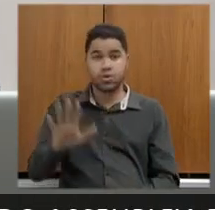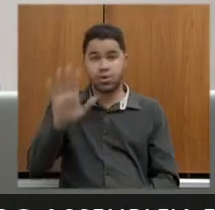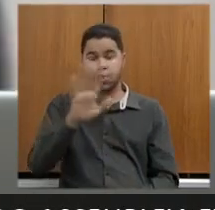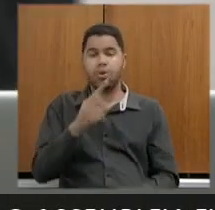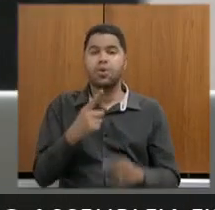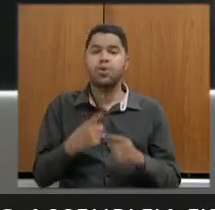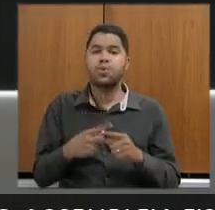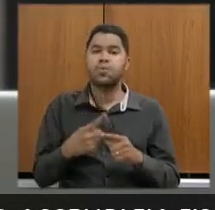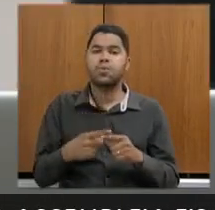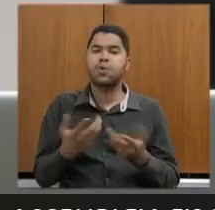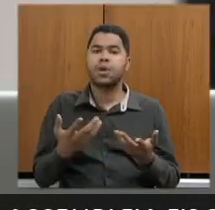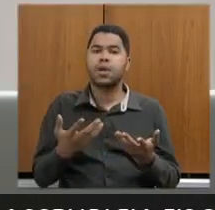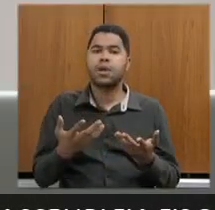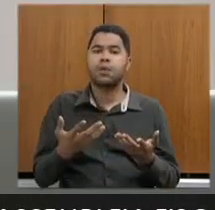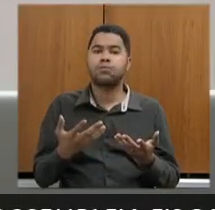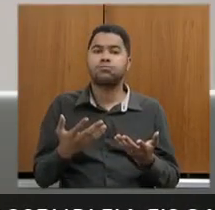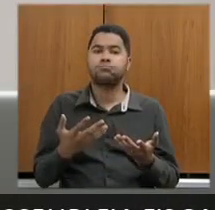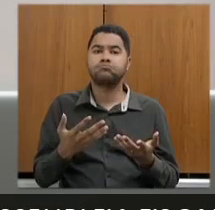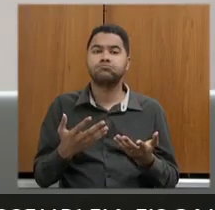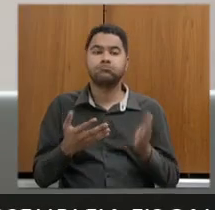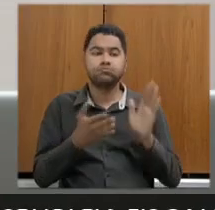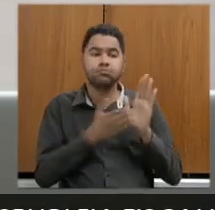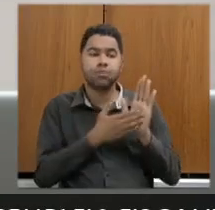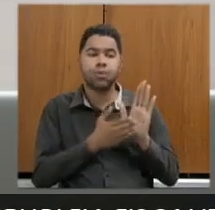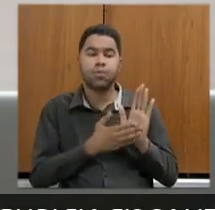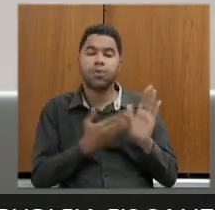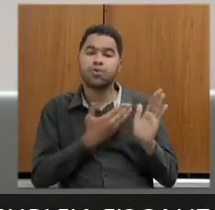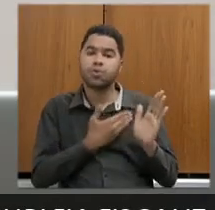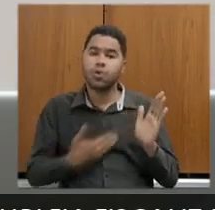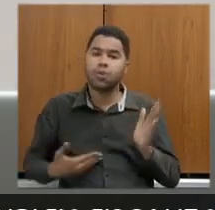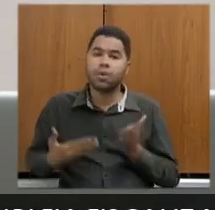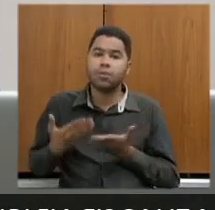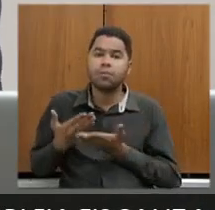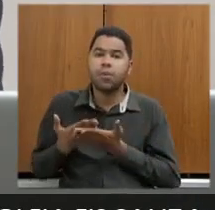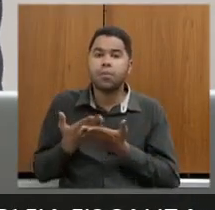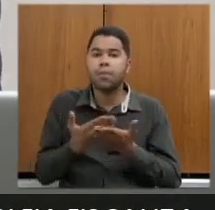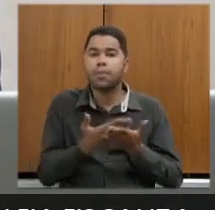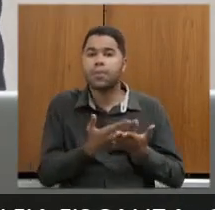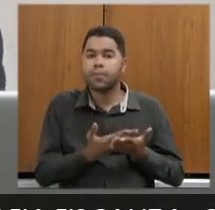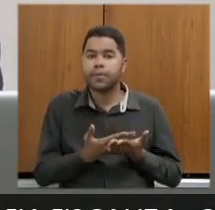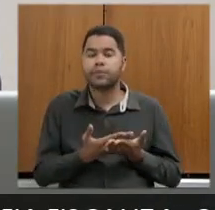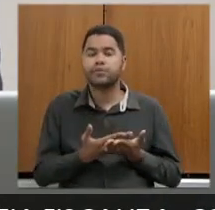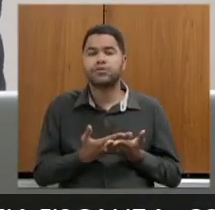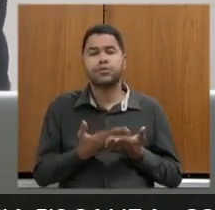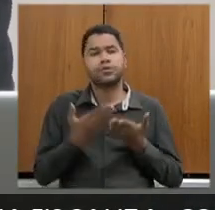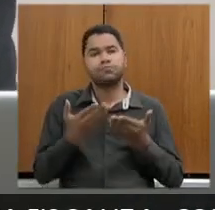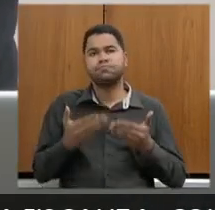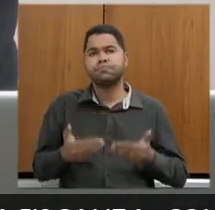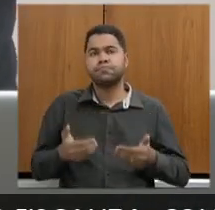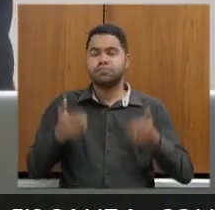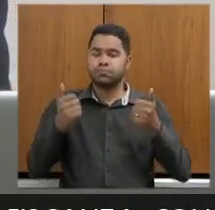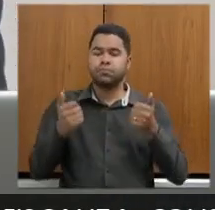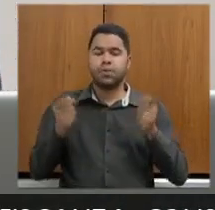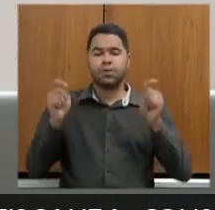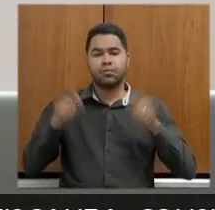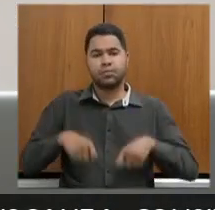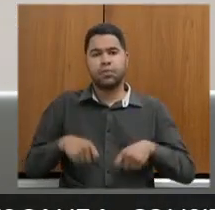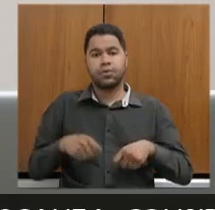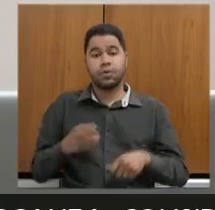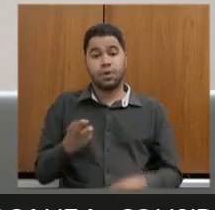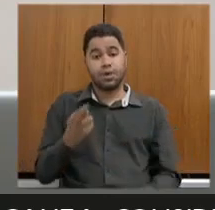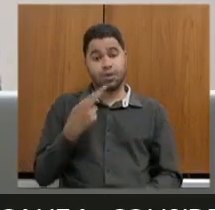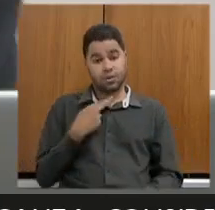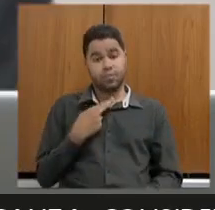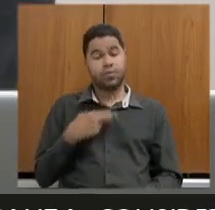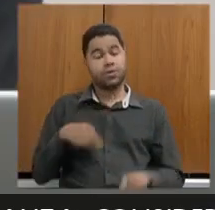militar por que que não é feito uma e o governo estudo e o senhor é a melhor pessoa para poder não